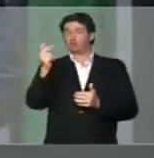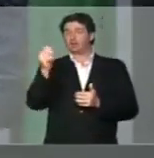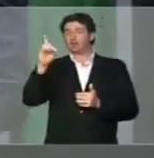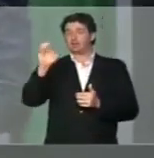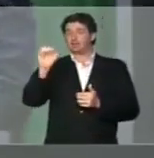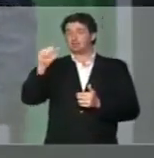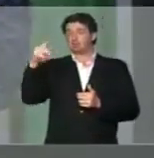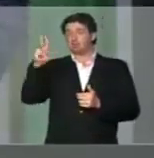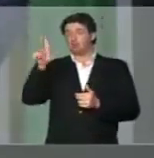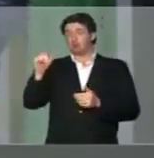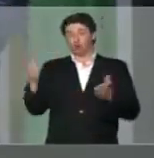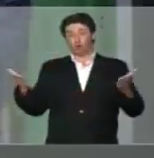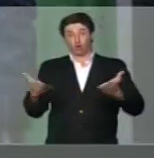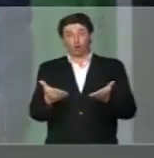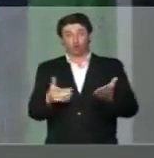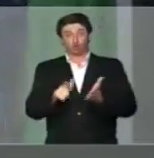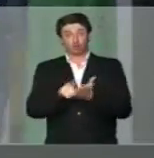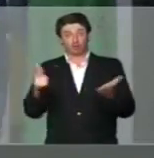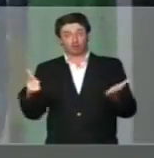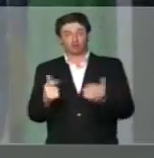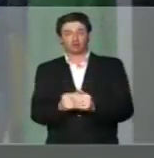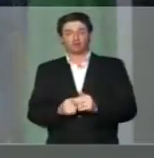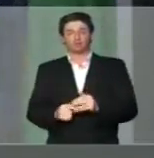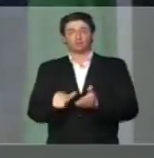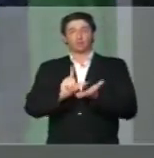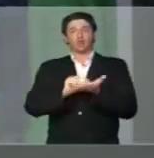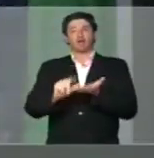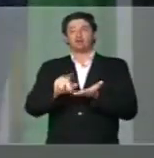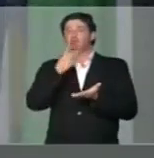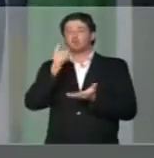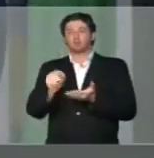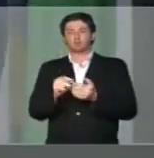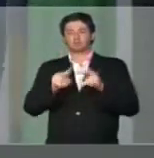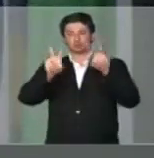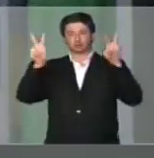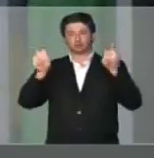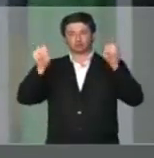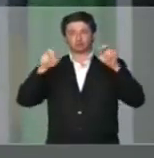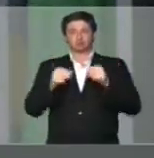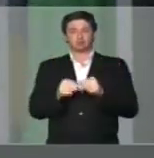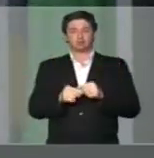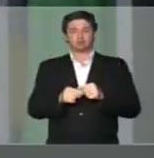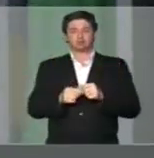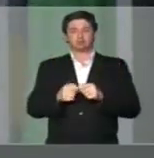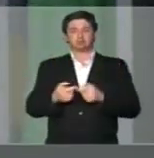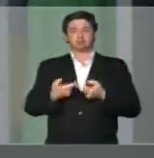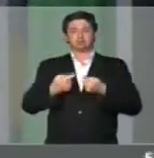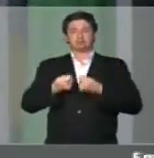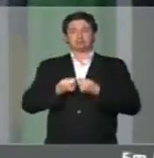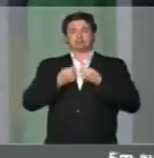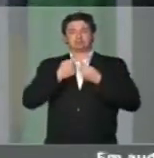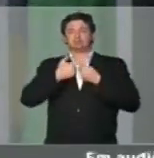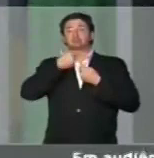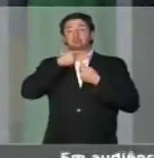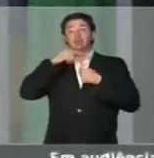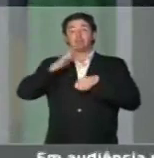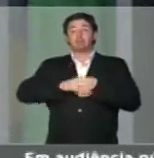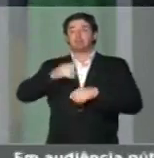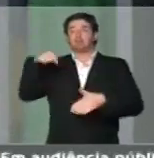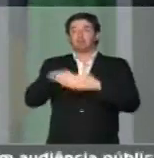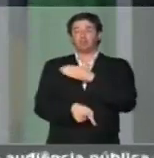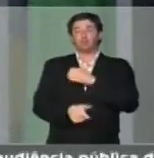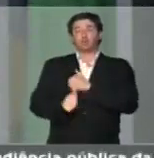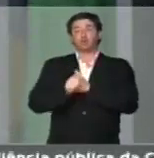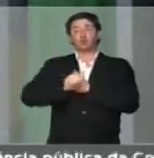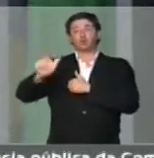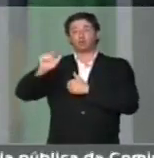dia de hoje, que tem como título: recessão é mais profunda do